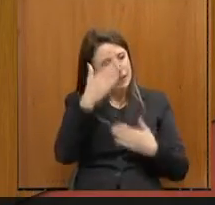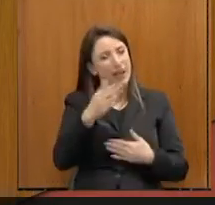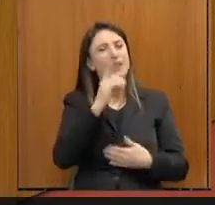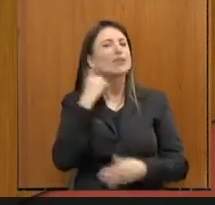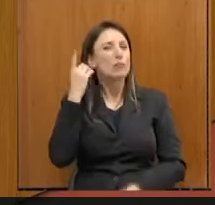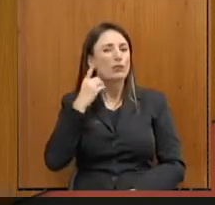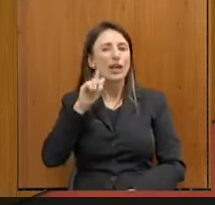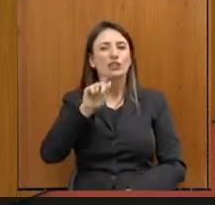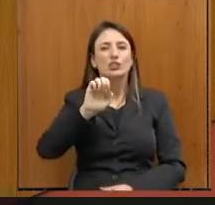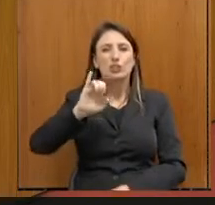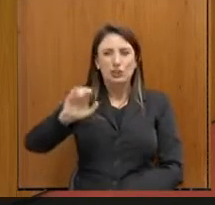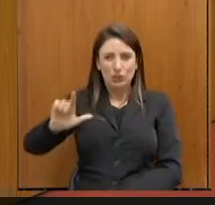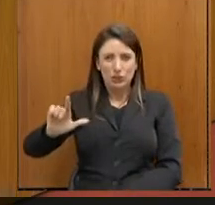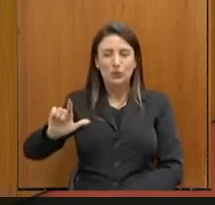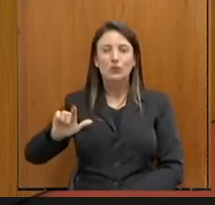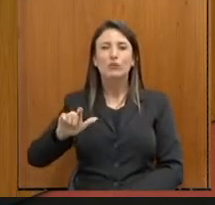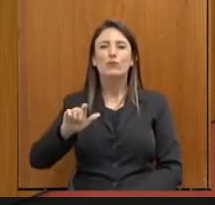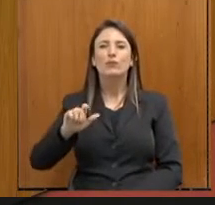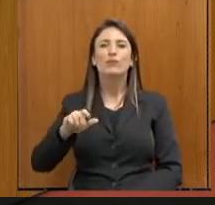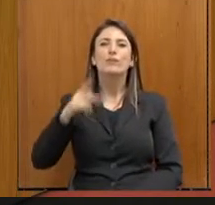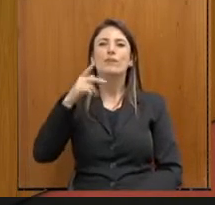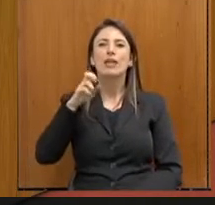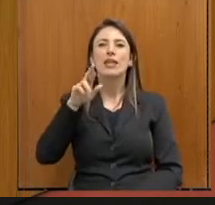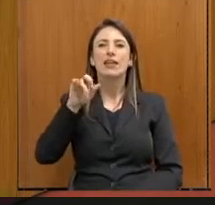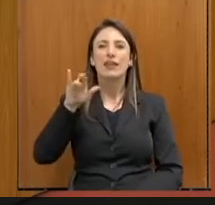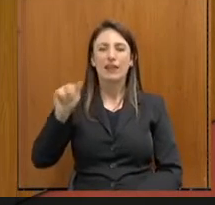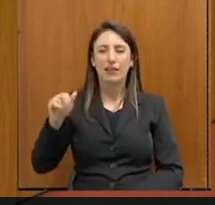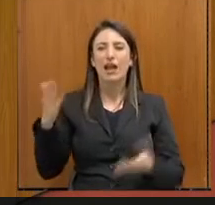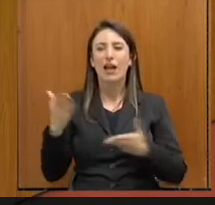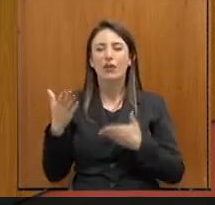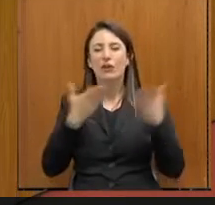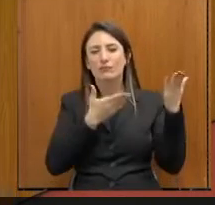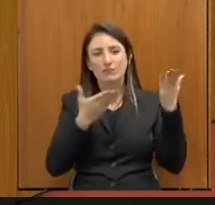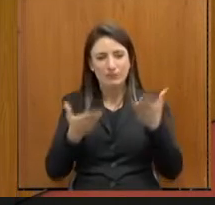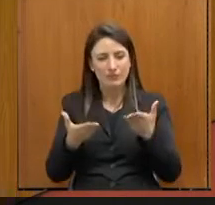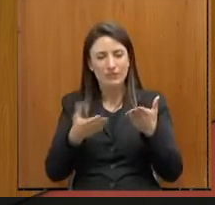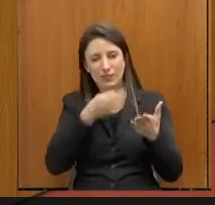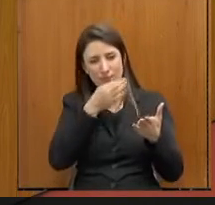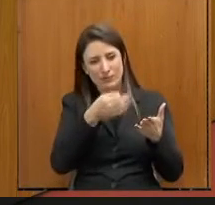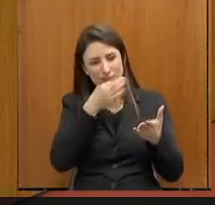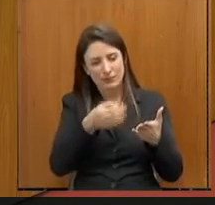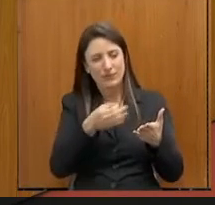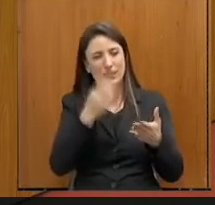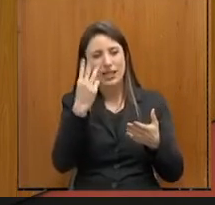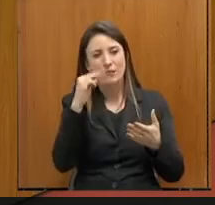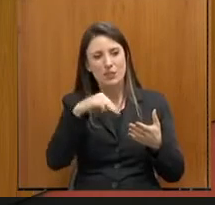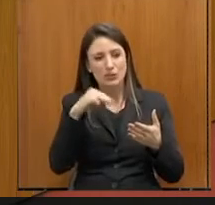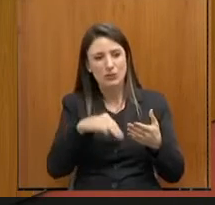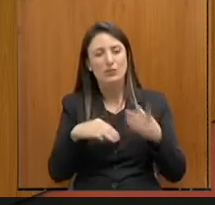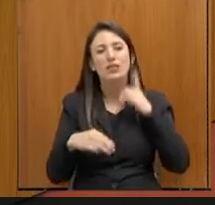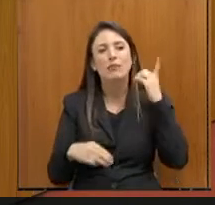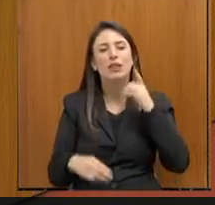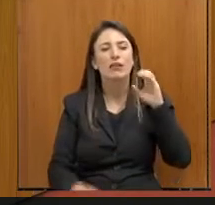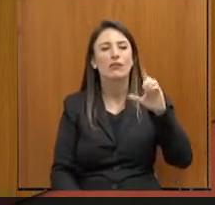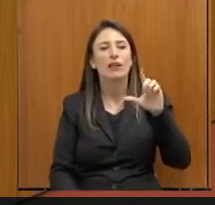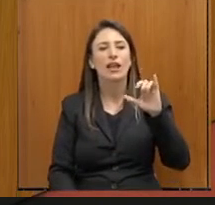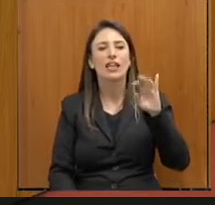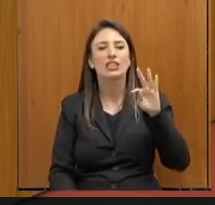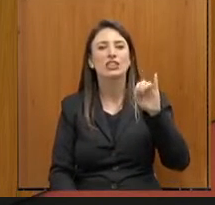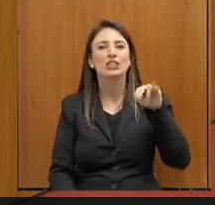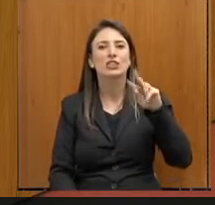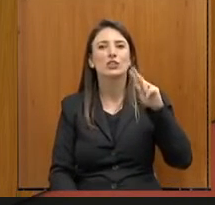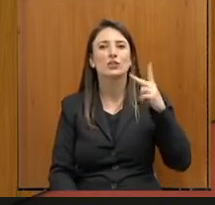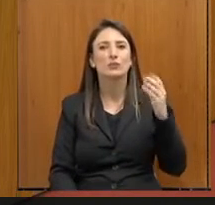passo a palavra para suas considerações por até 3 minutos ao Deputado Cleitinho Azevedo